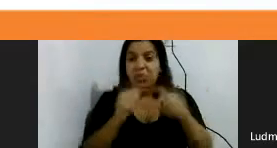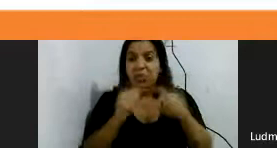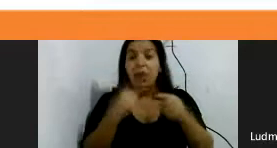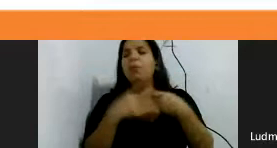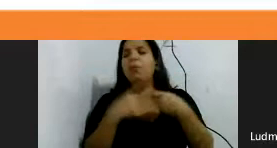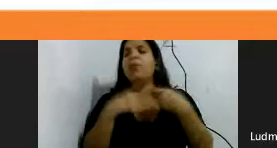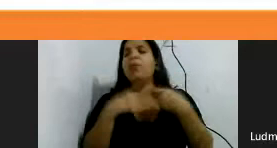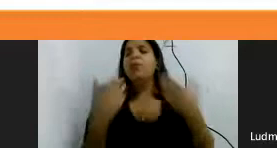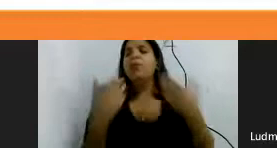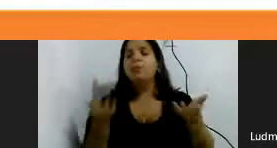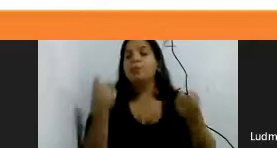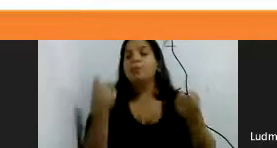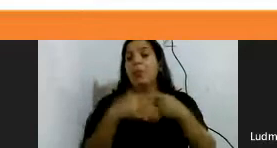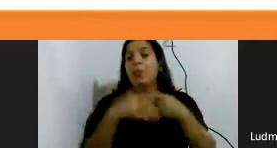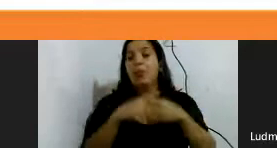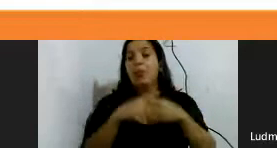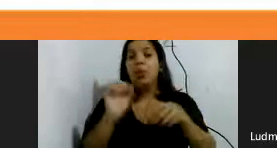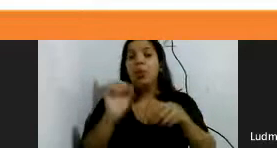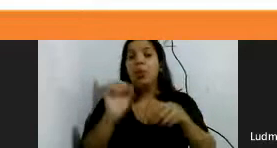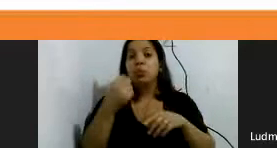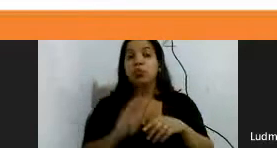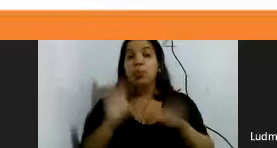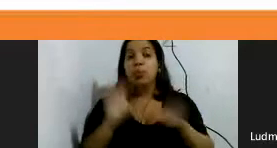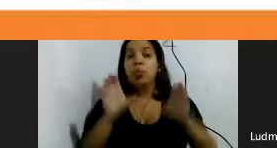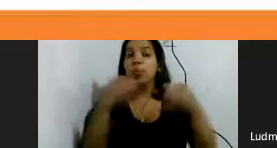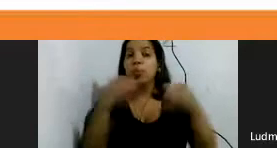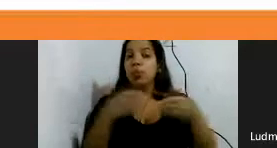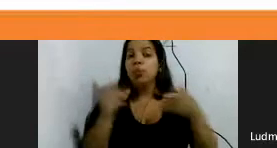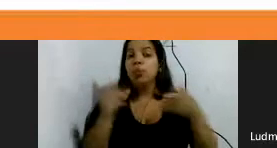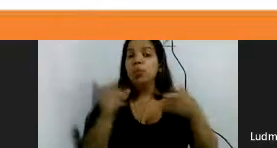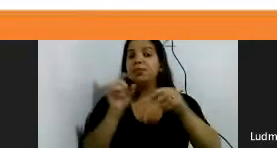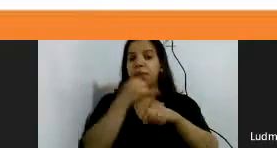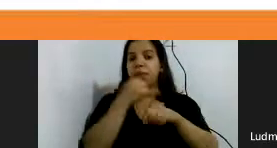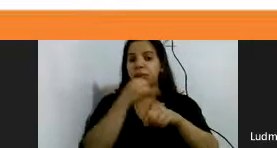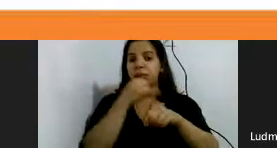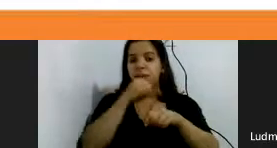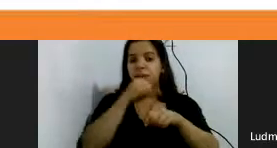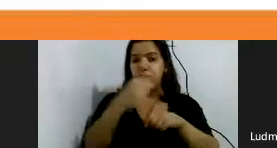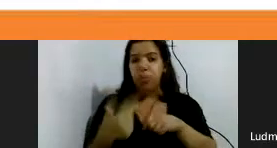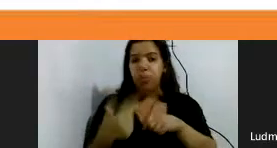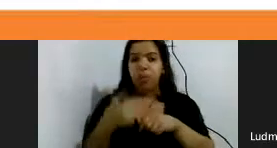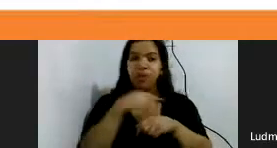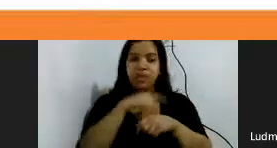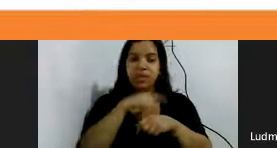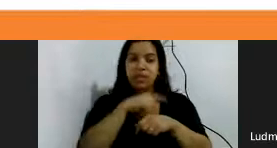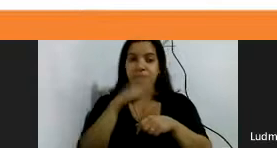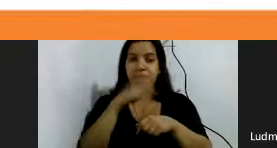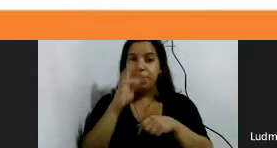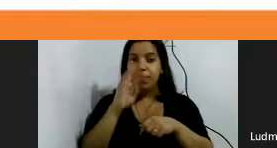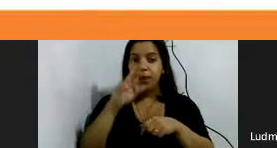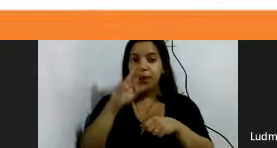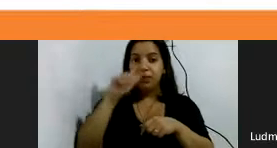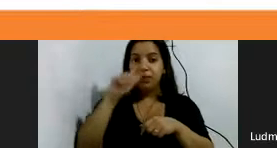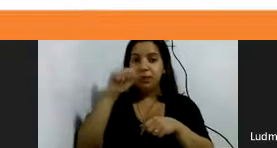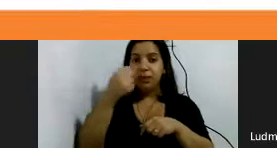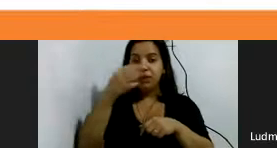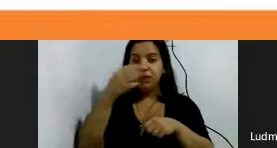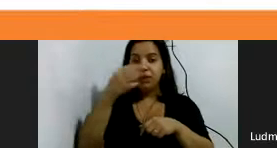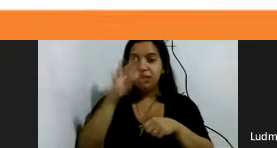quê? Por causa dos subgrupos. O subgrupo A2 ele tem uma transferase A menos